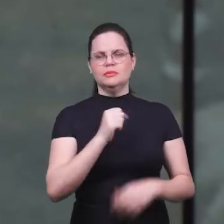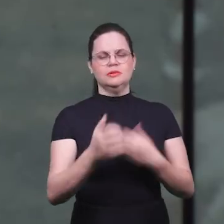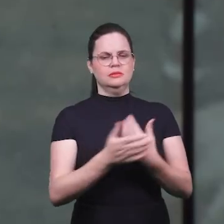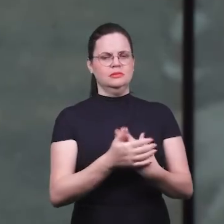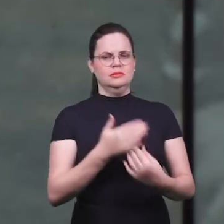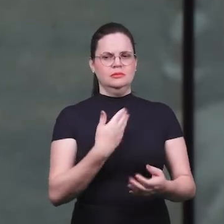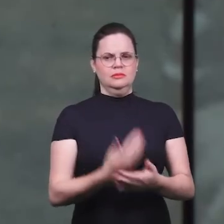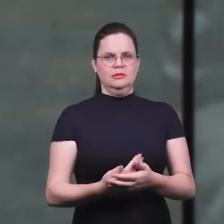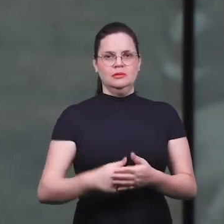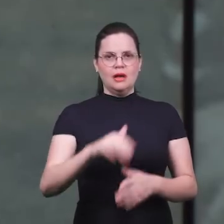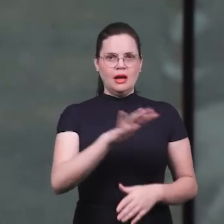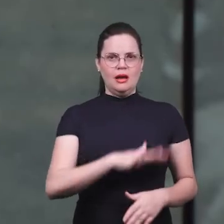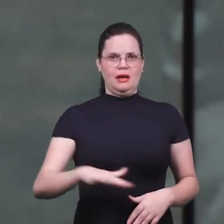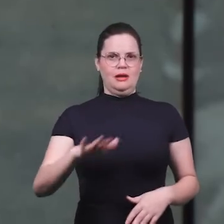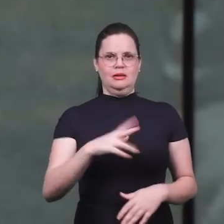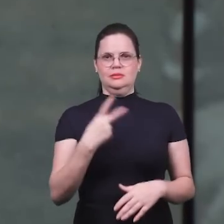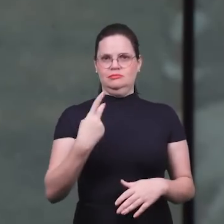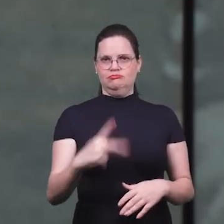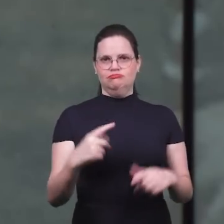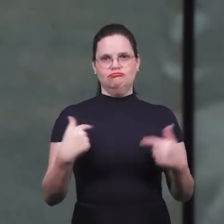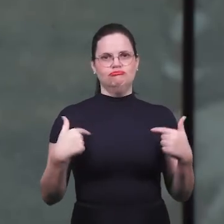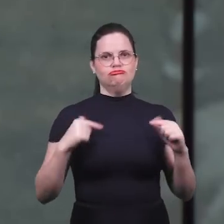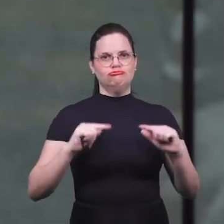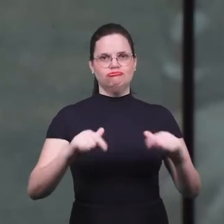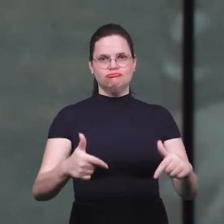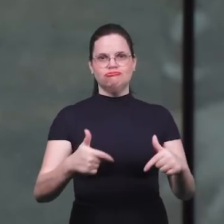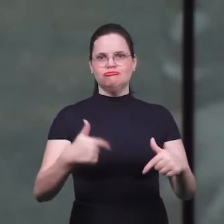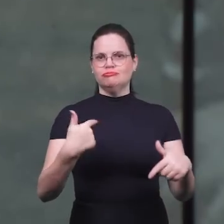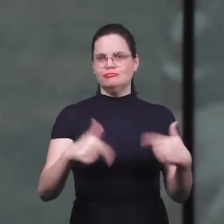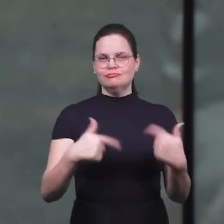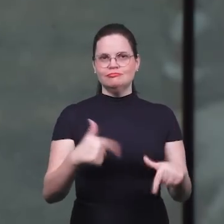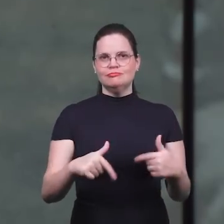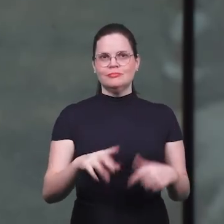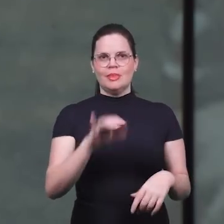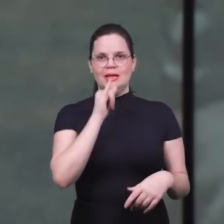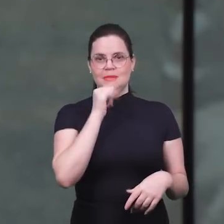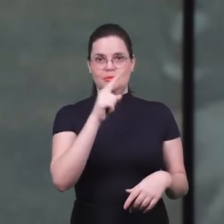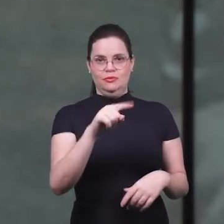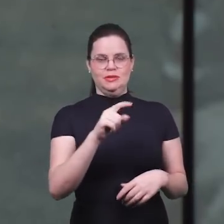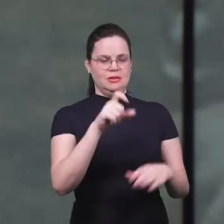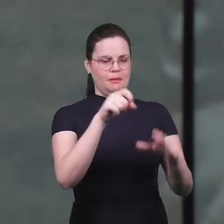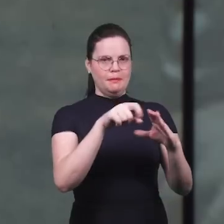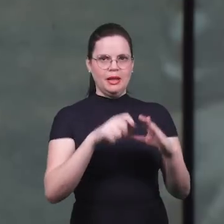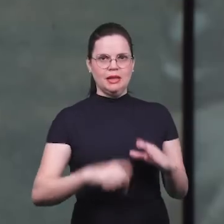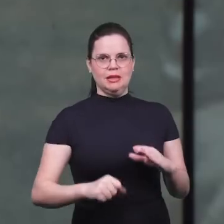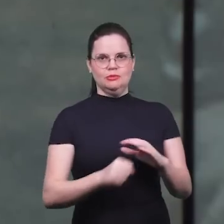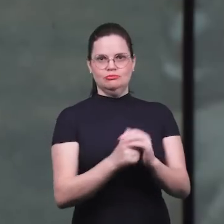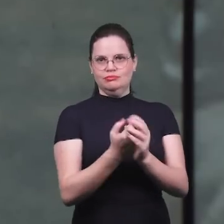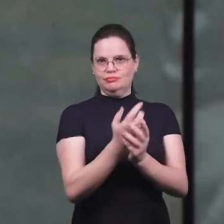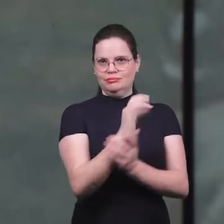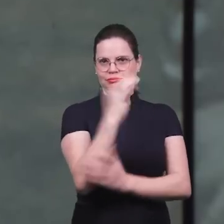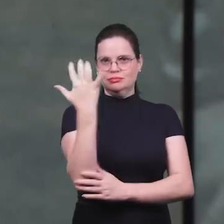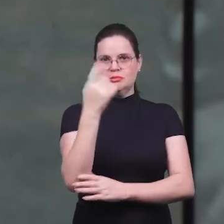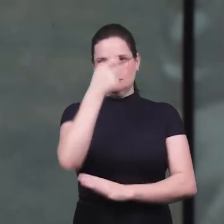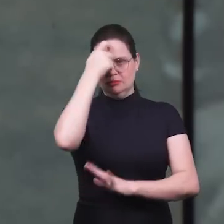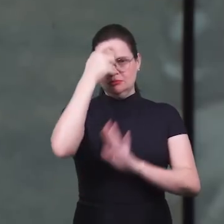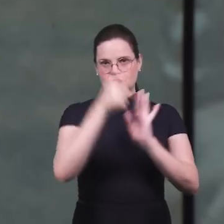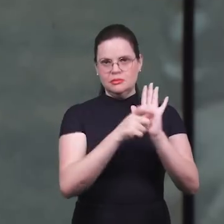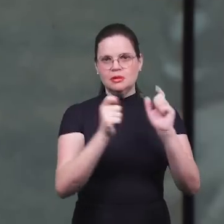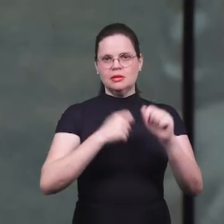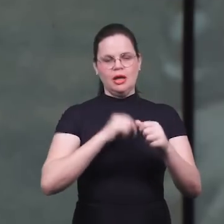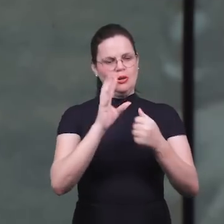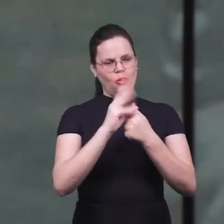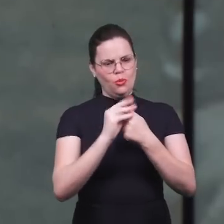qualquer área de atuação. Qualquer área de atuação. Você mexe com horta, a inteligência artificial